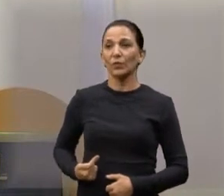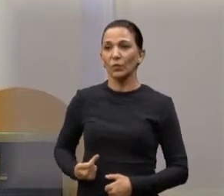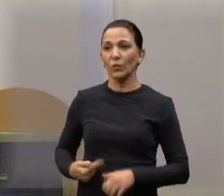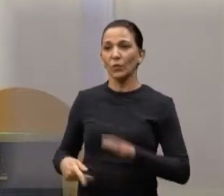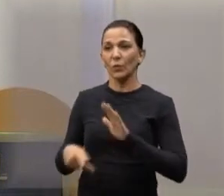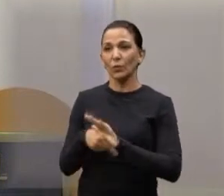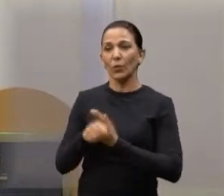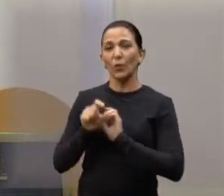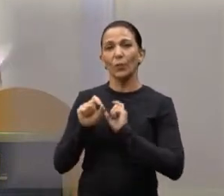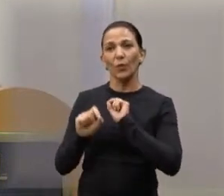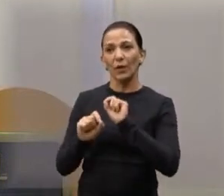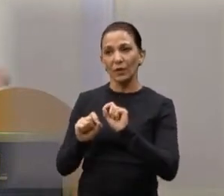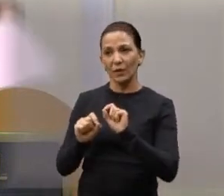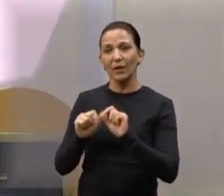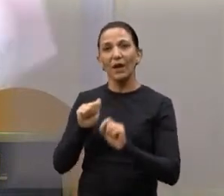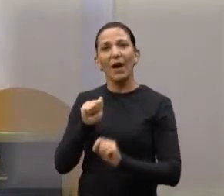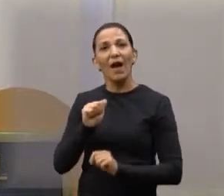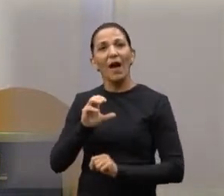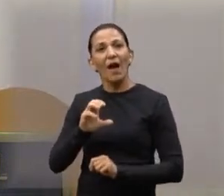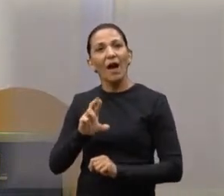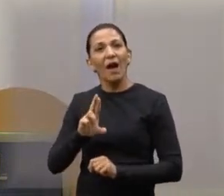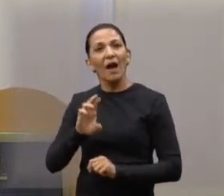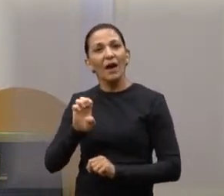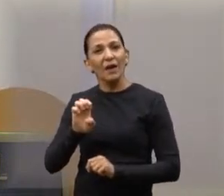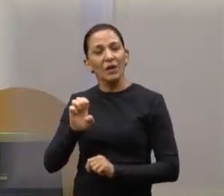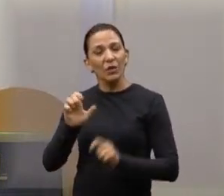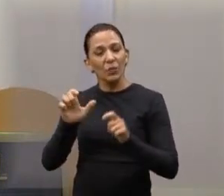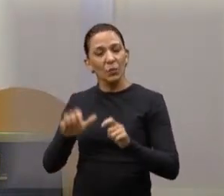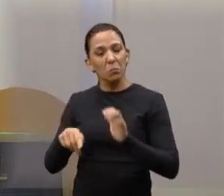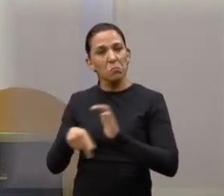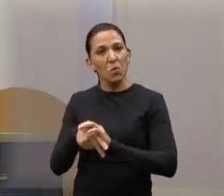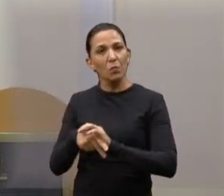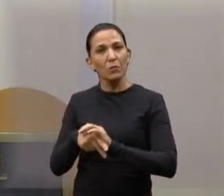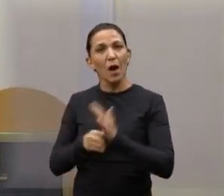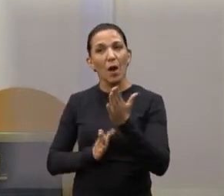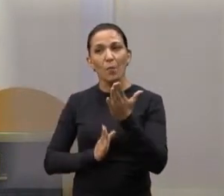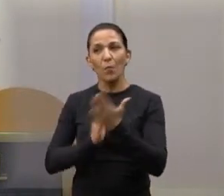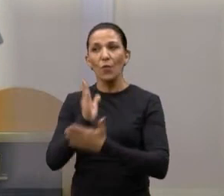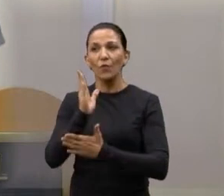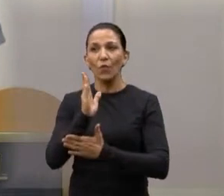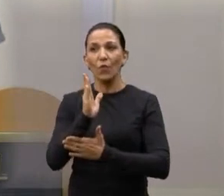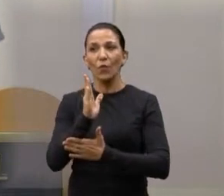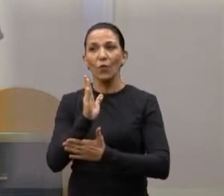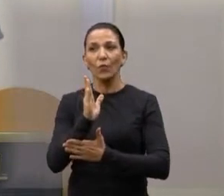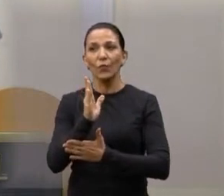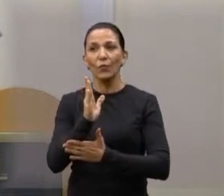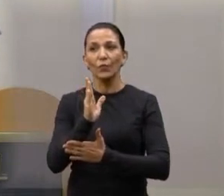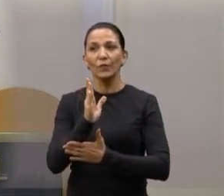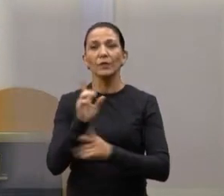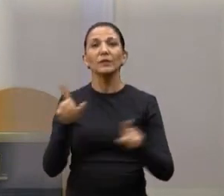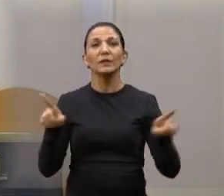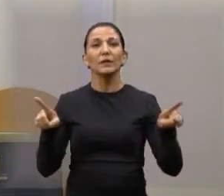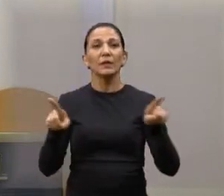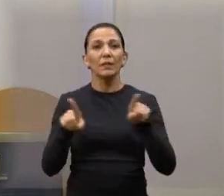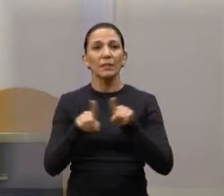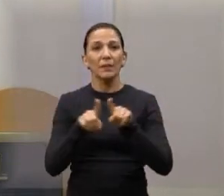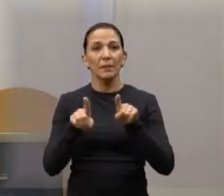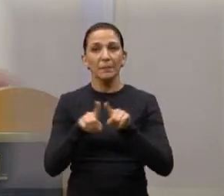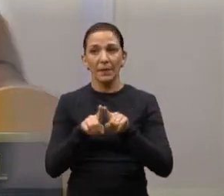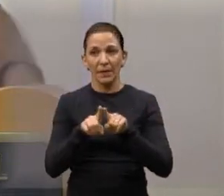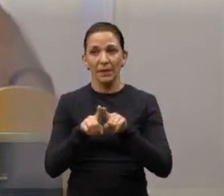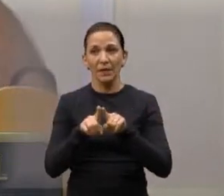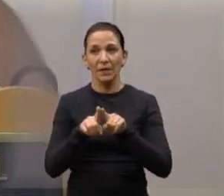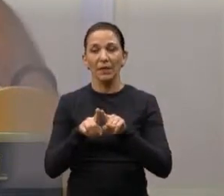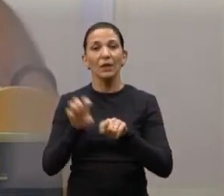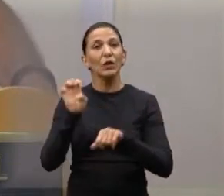Gladson Camelli, né, do Acre, se eu não me engano, ele acabou de promulgar também a inclusão do